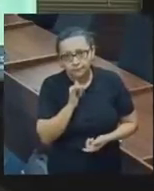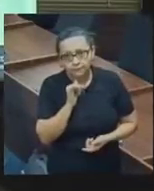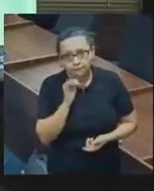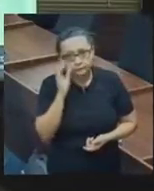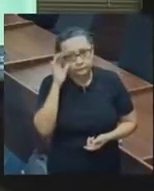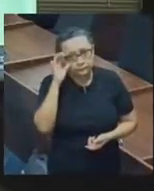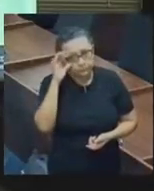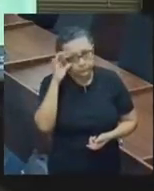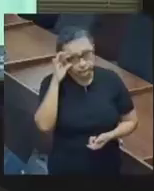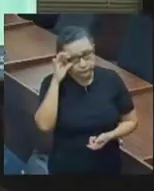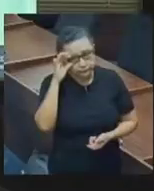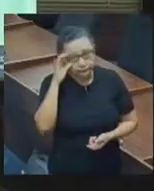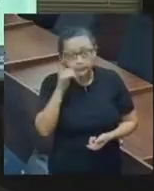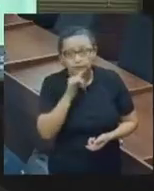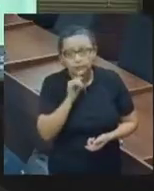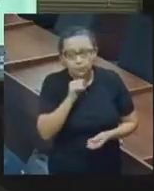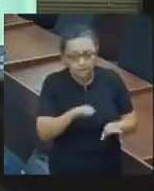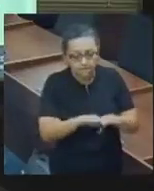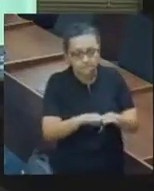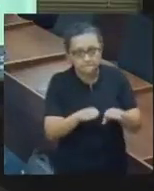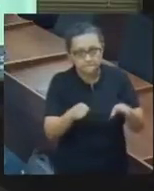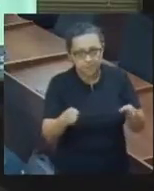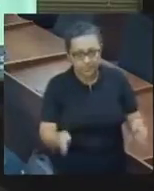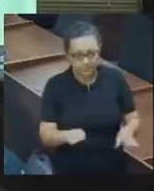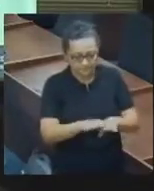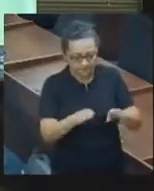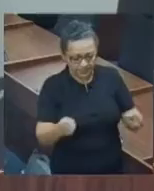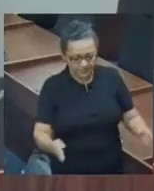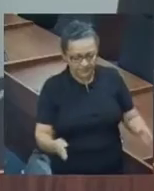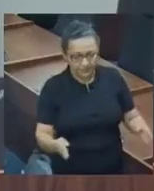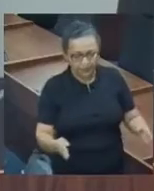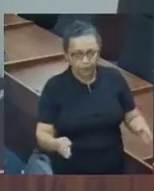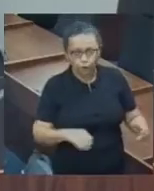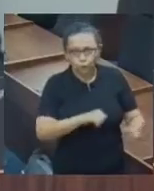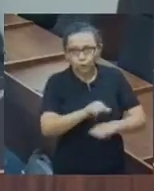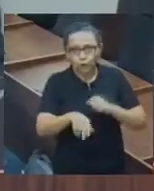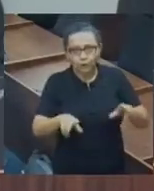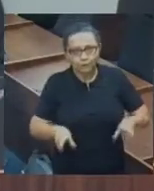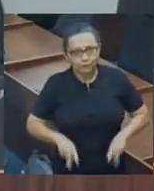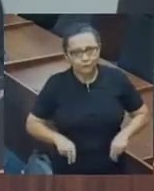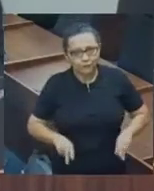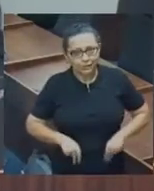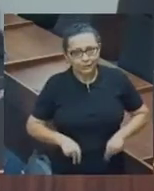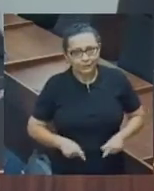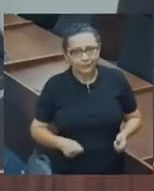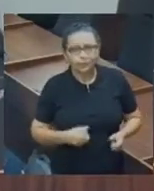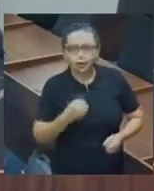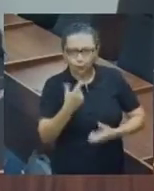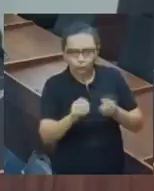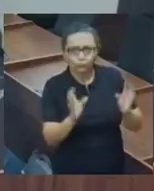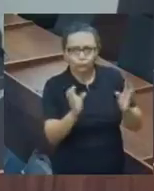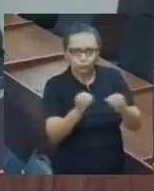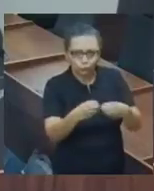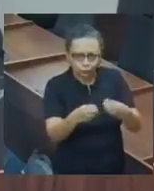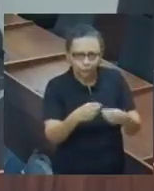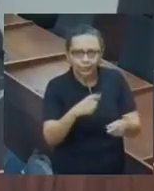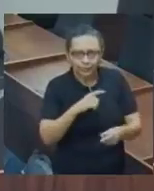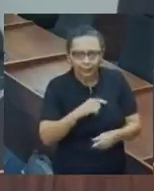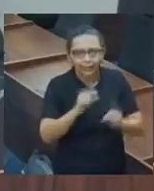a que aquelas mesas para trocar bbb né é que que tem alguns locais